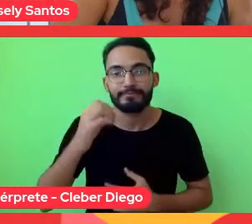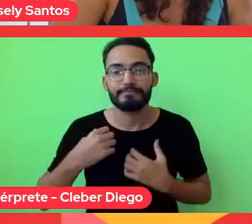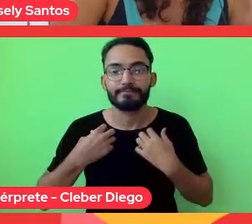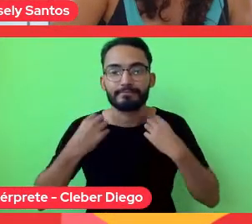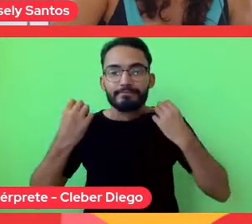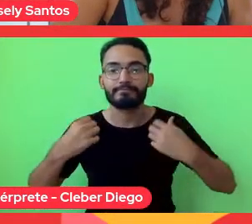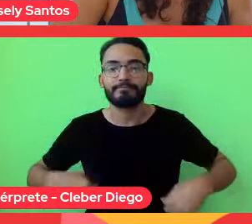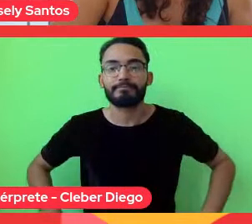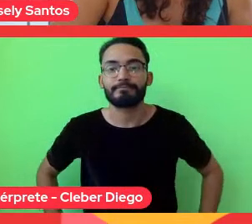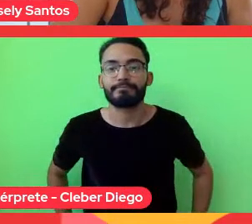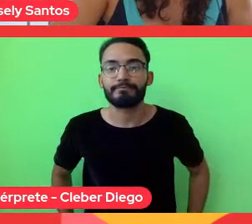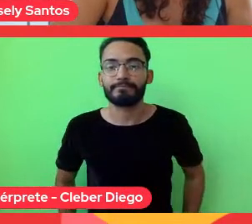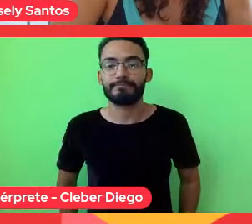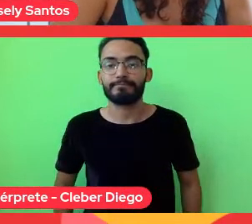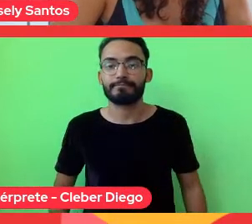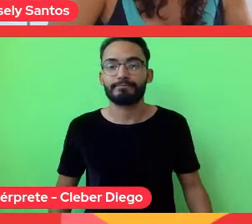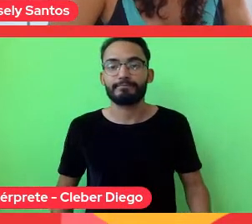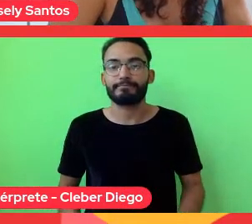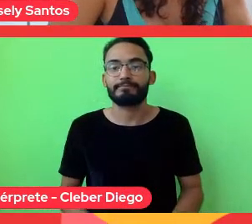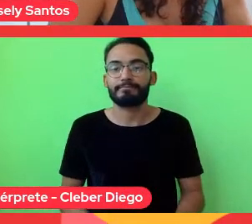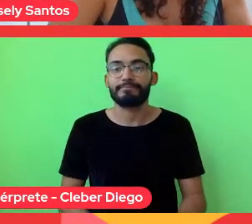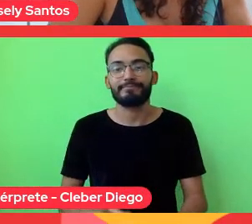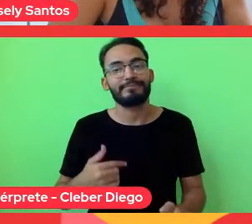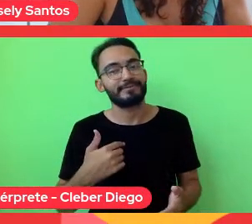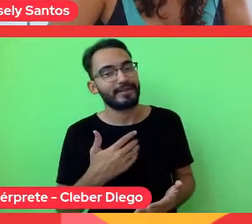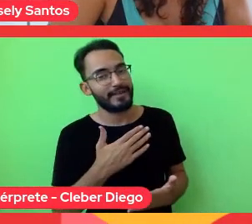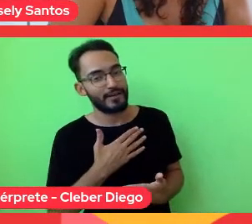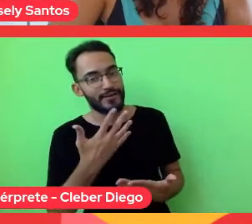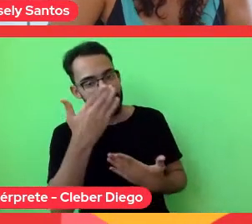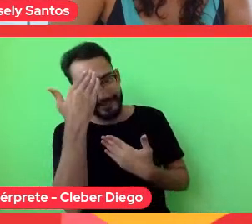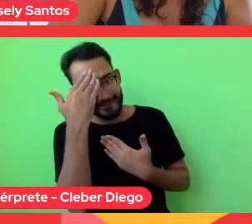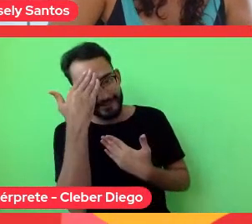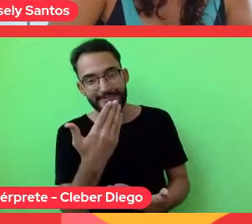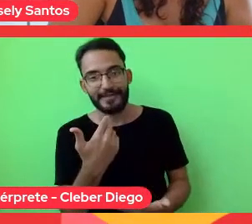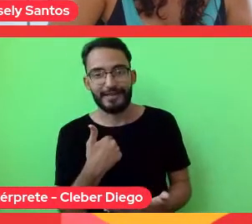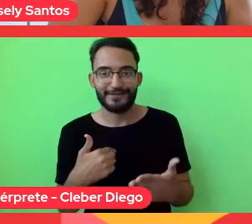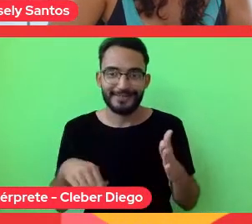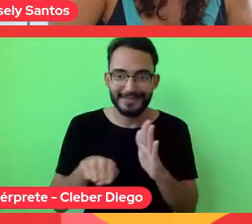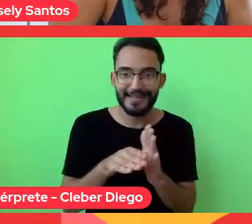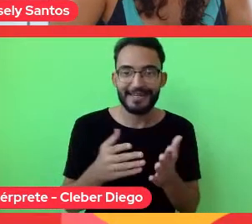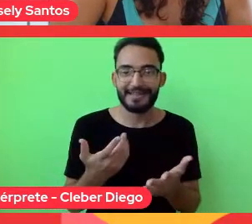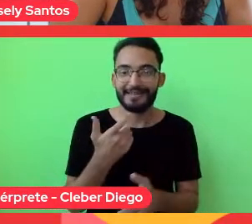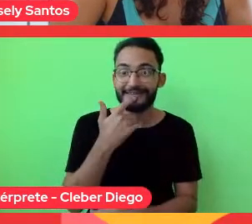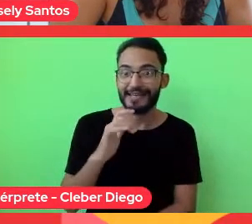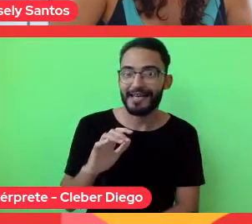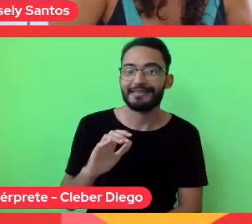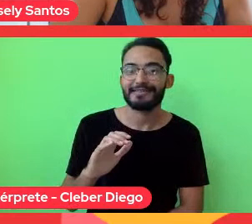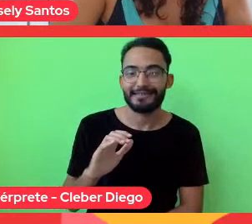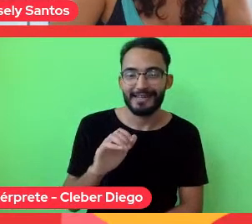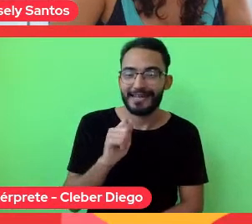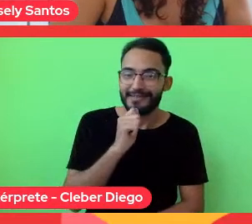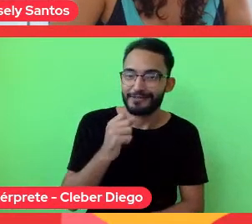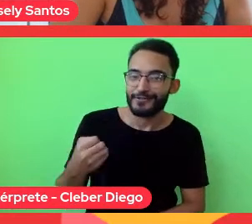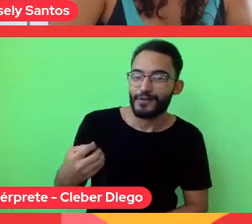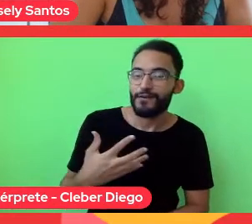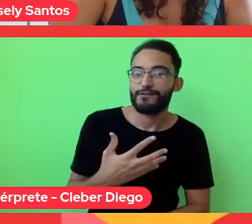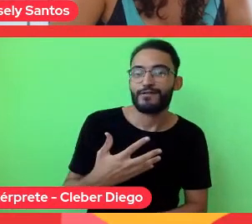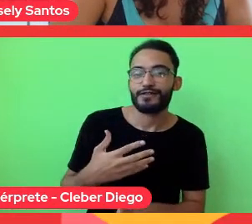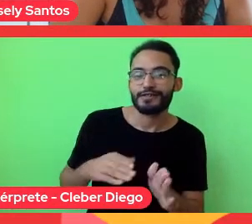De bola. É, quero agradecer aí, estou chegando, né, na CIENT ainda e recém